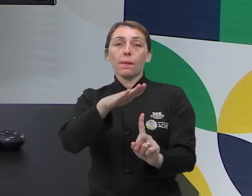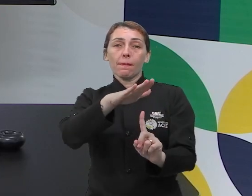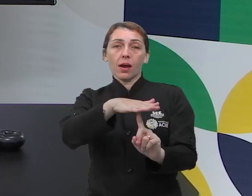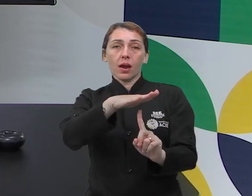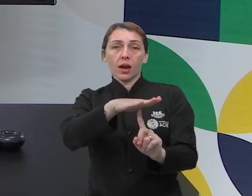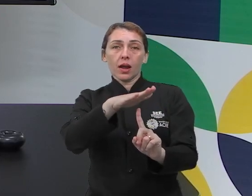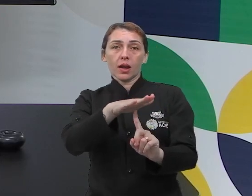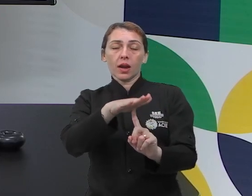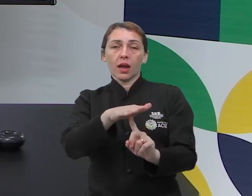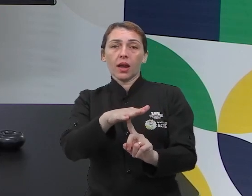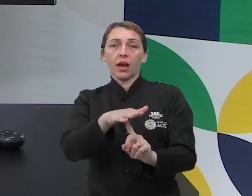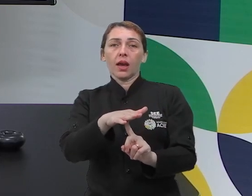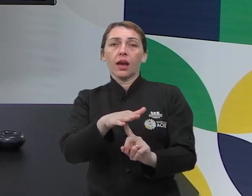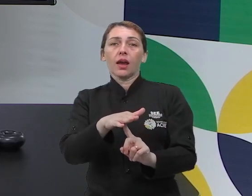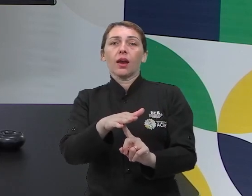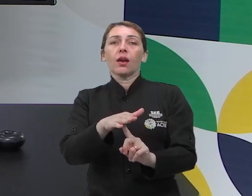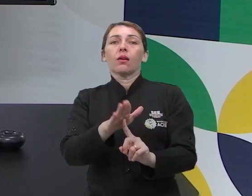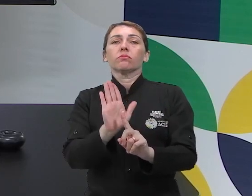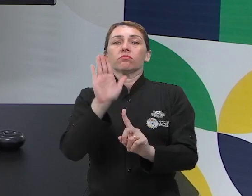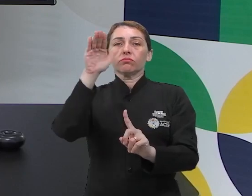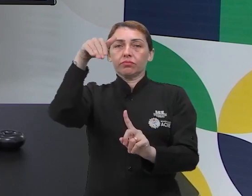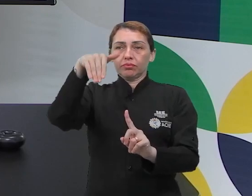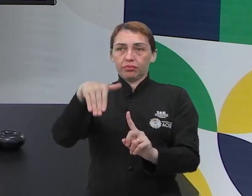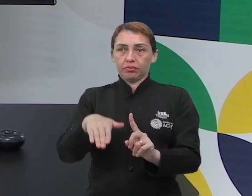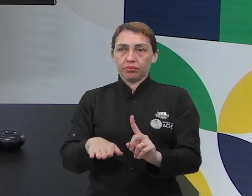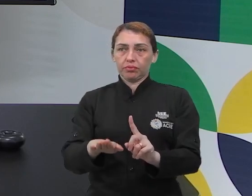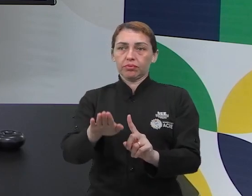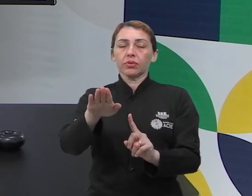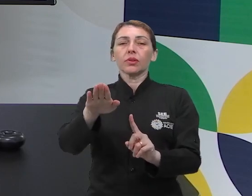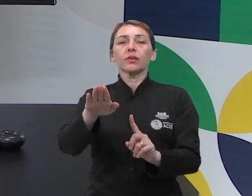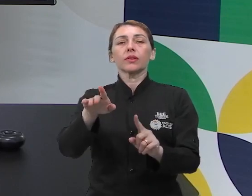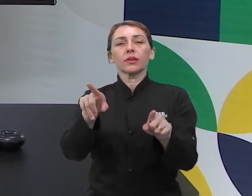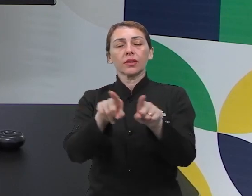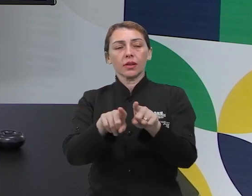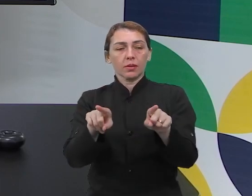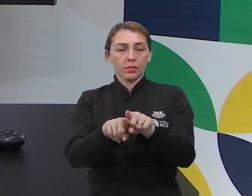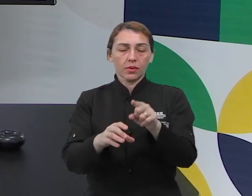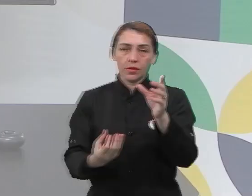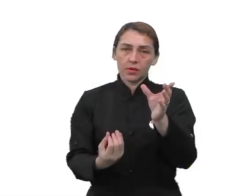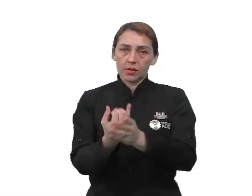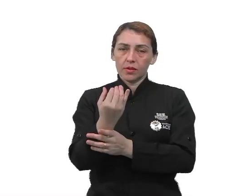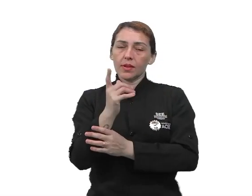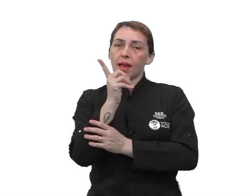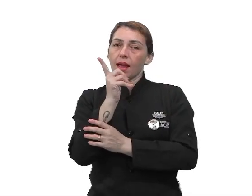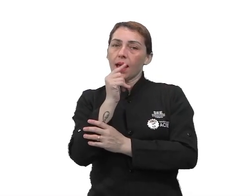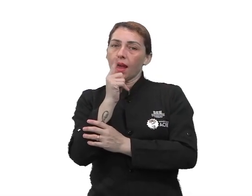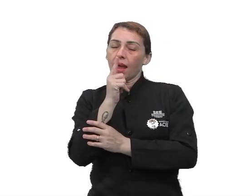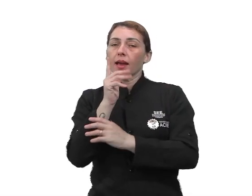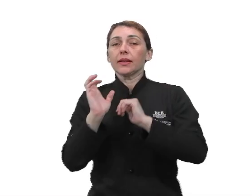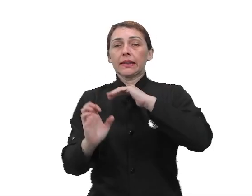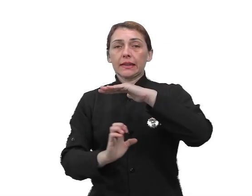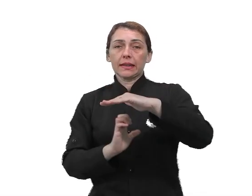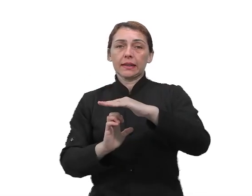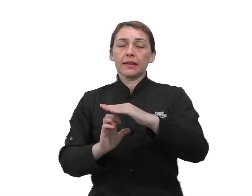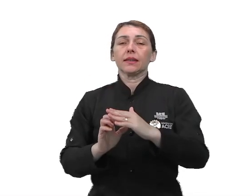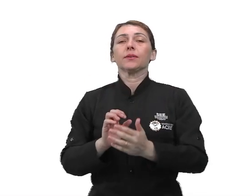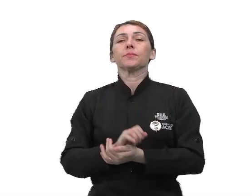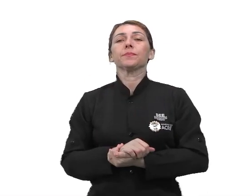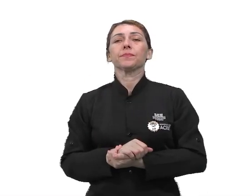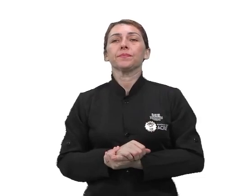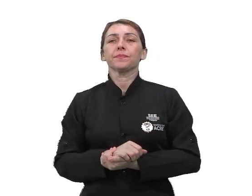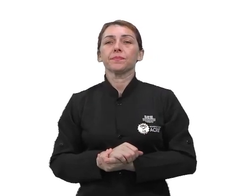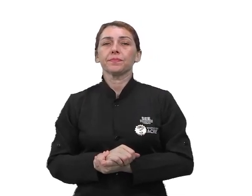queda, já tem um relevo mais acentuado, que aí vai dar também origem até às hidrelétricas. Voltando aqui para a questão,